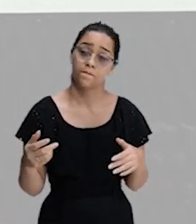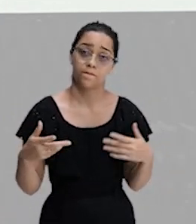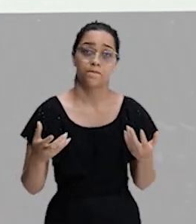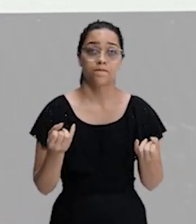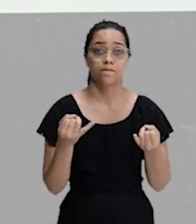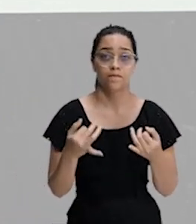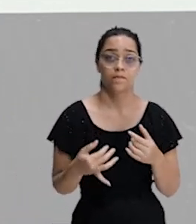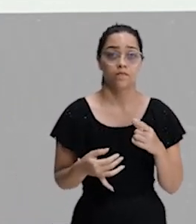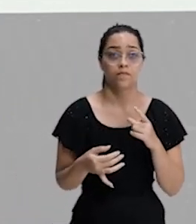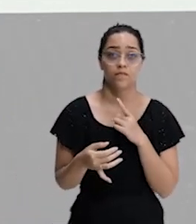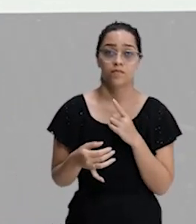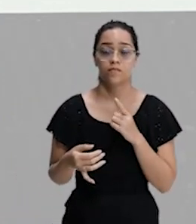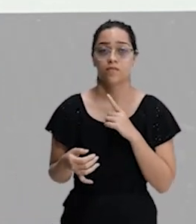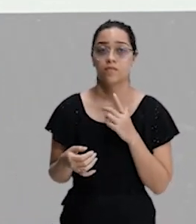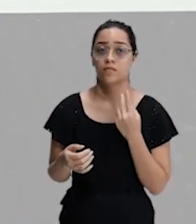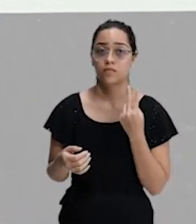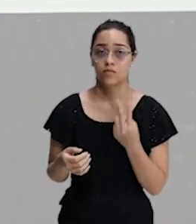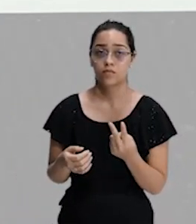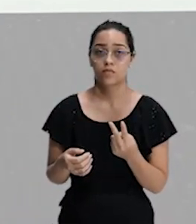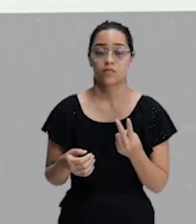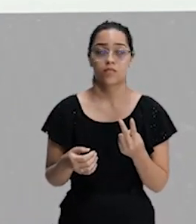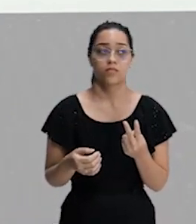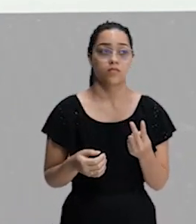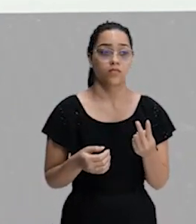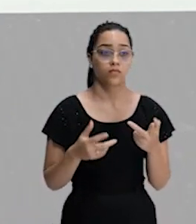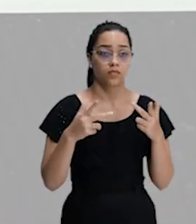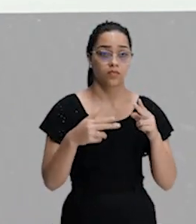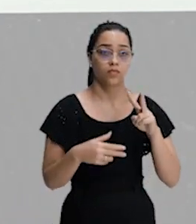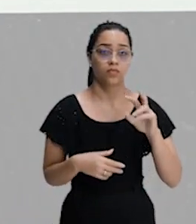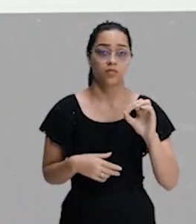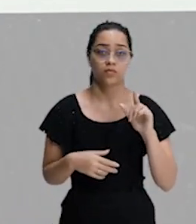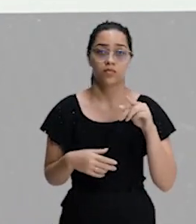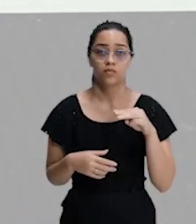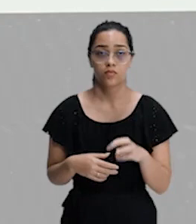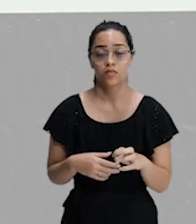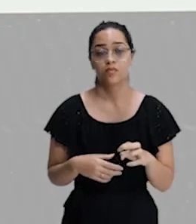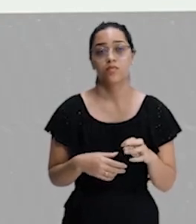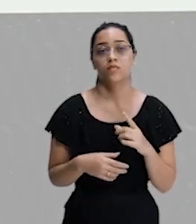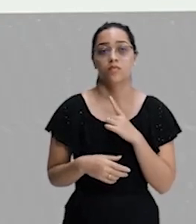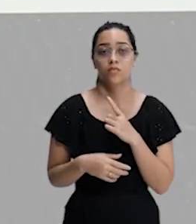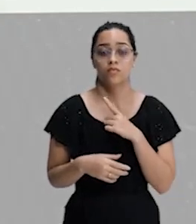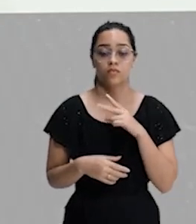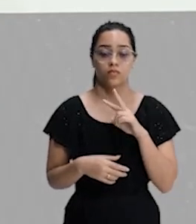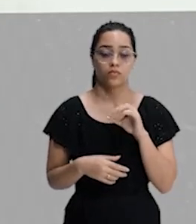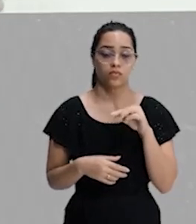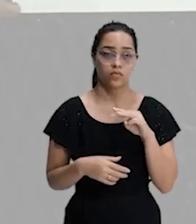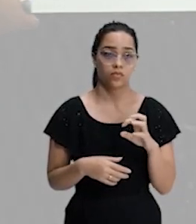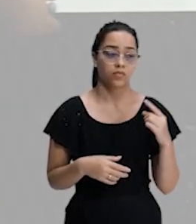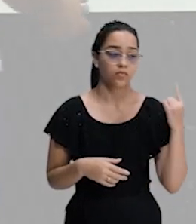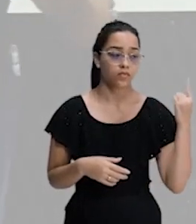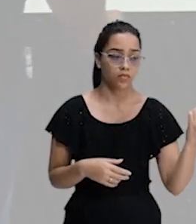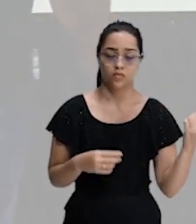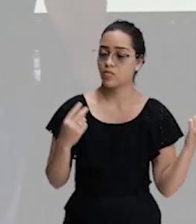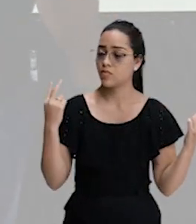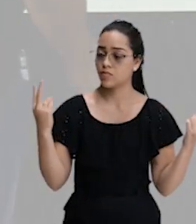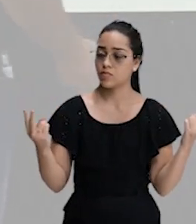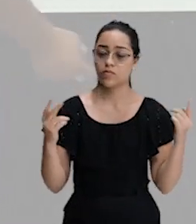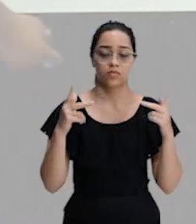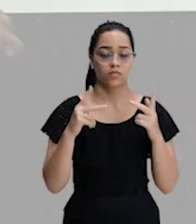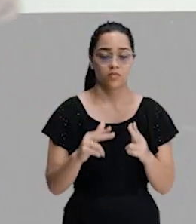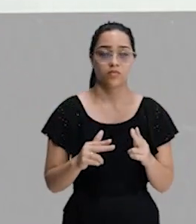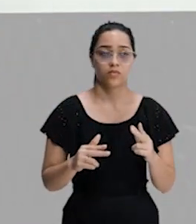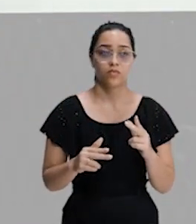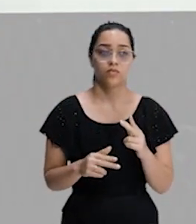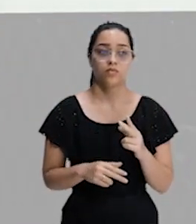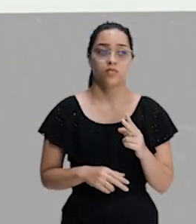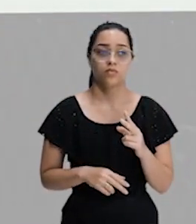isso. Ele falou que as duas figuras têm o mesmo volume. Então, o volume dessa lata é